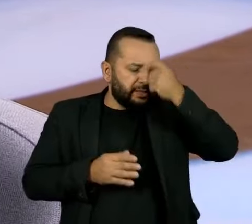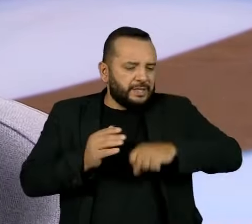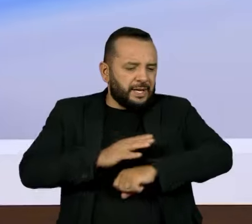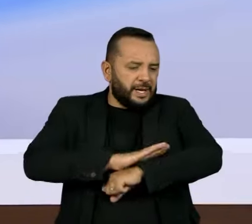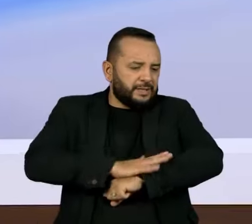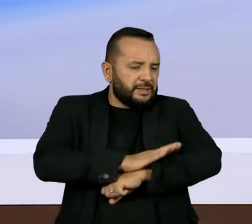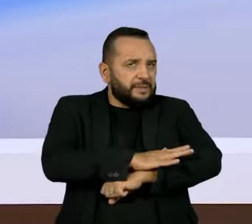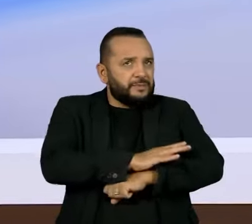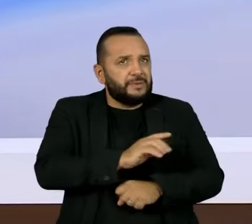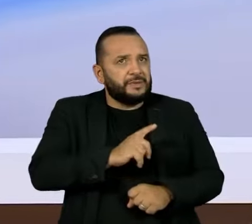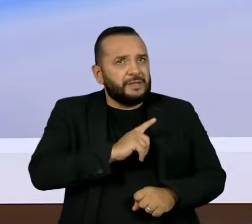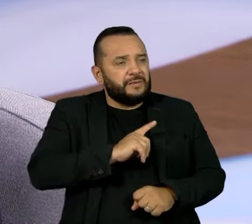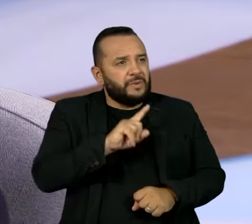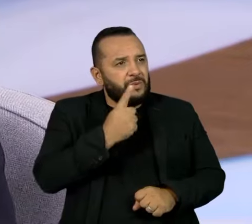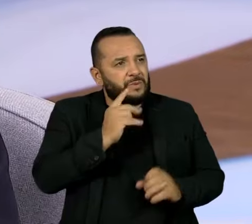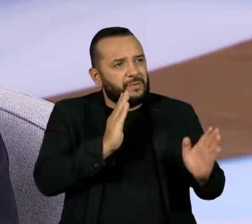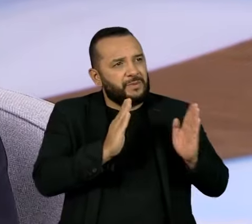episódio especial?